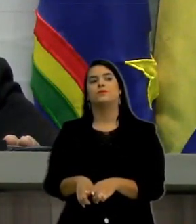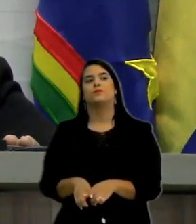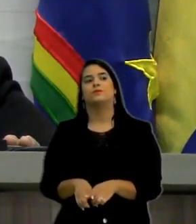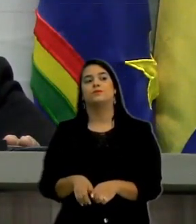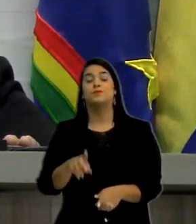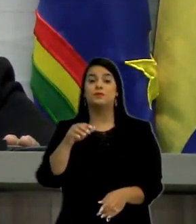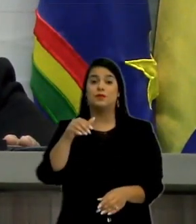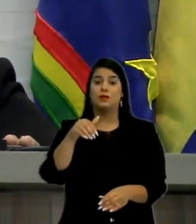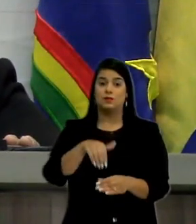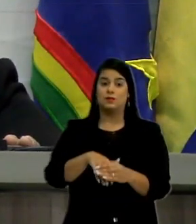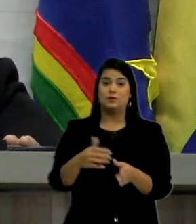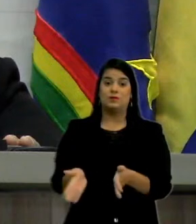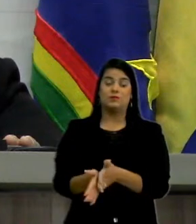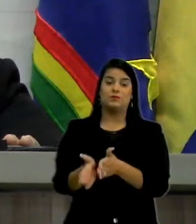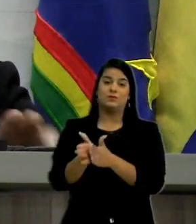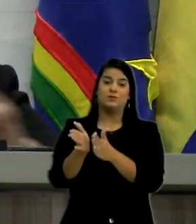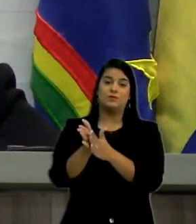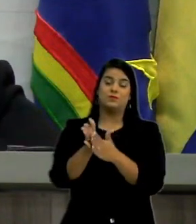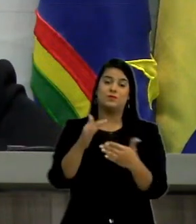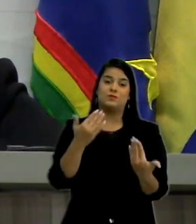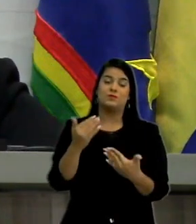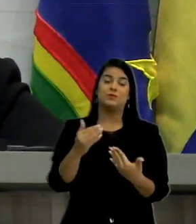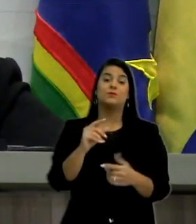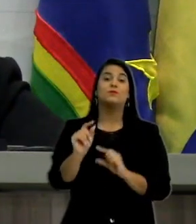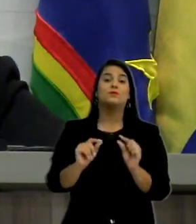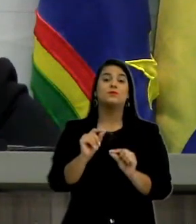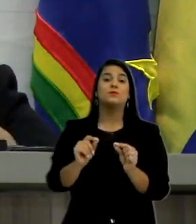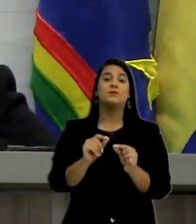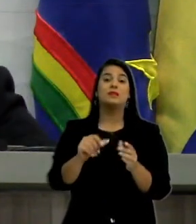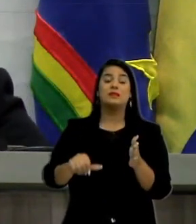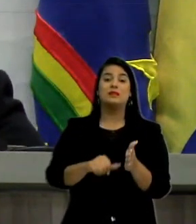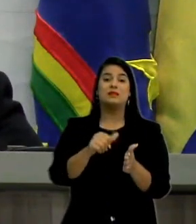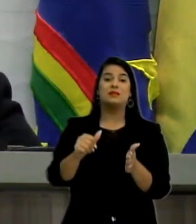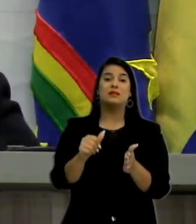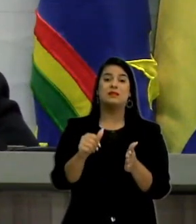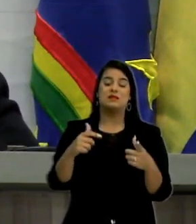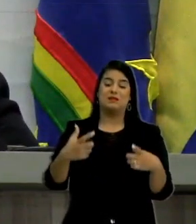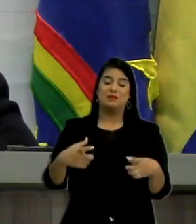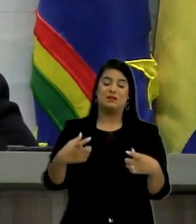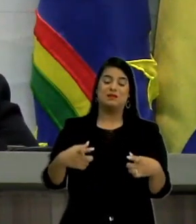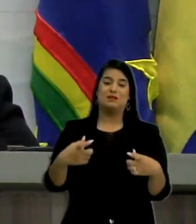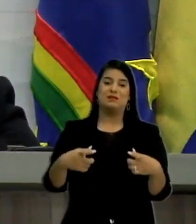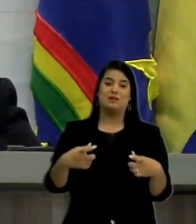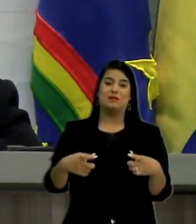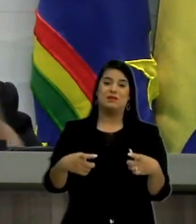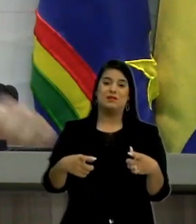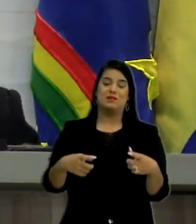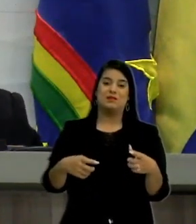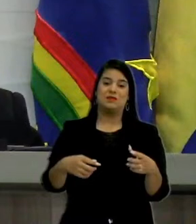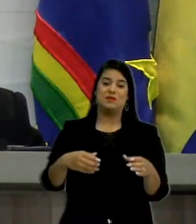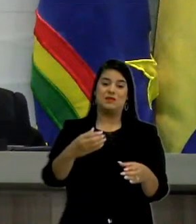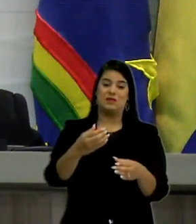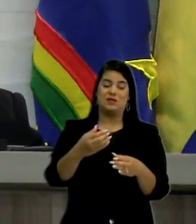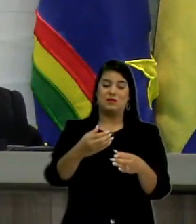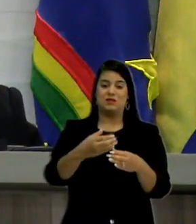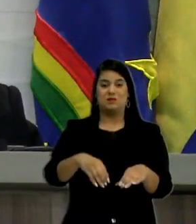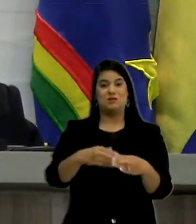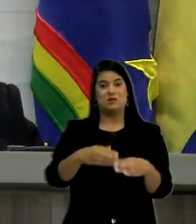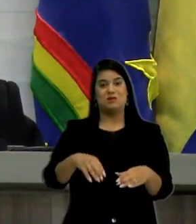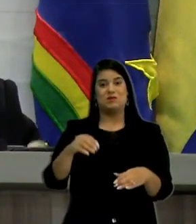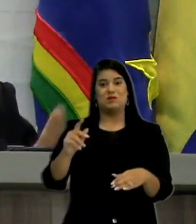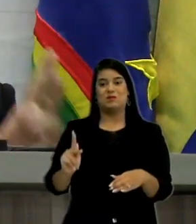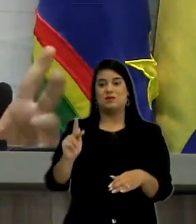de aplauso pelo primeiro lugar na colocação do concurso aqui do nosso município, Kennedy Almeida